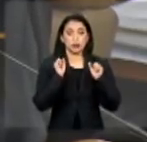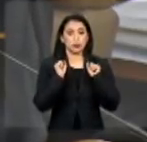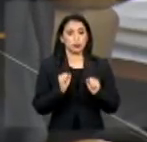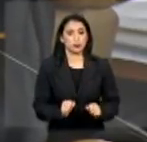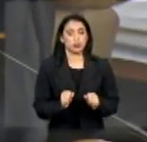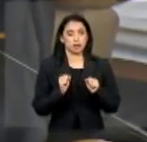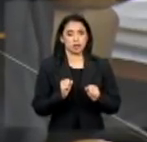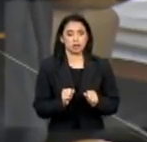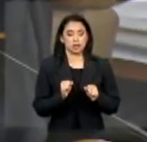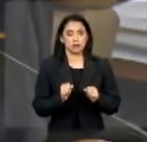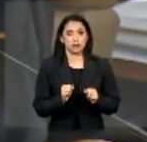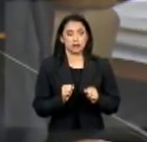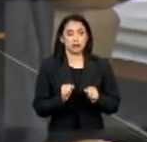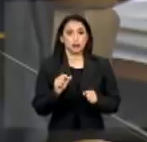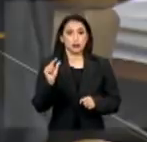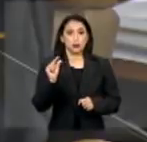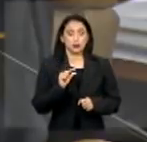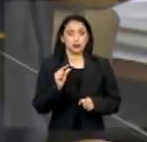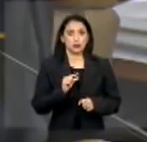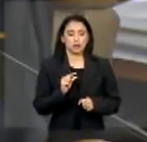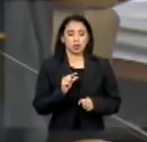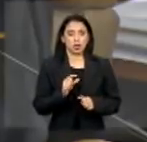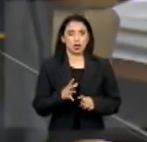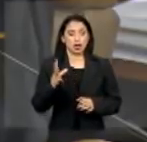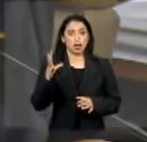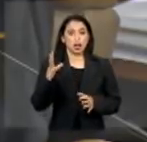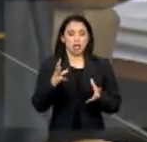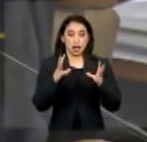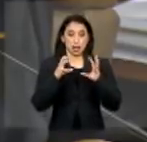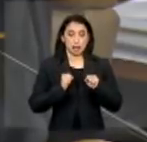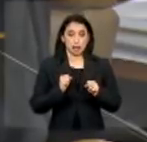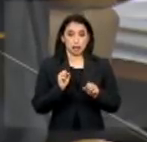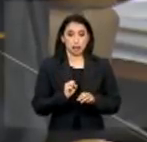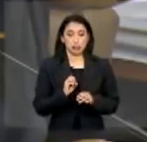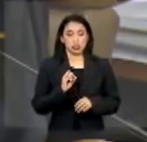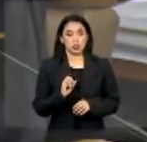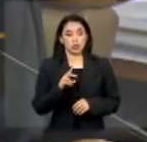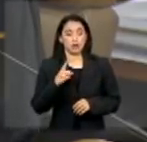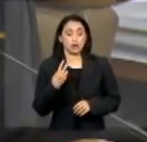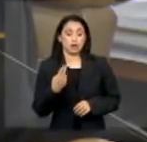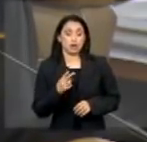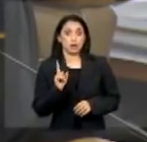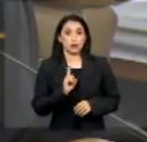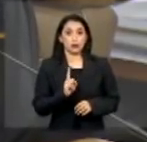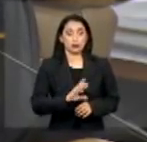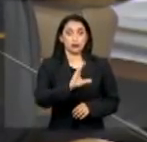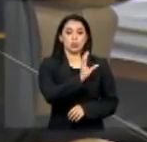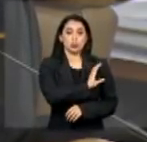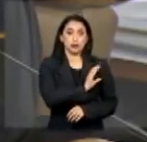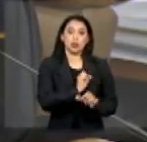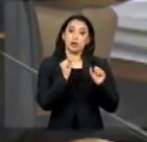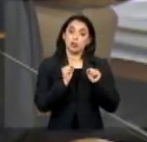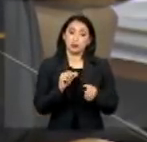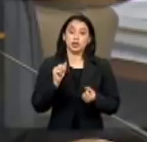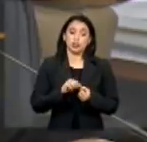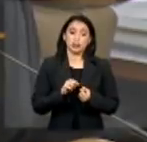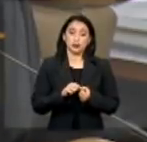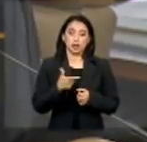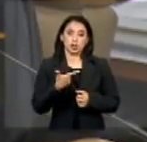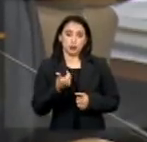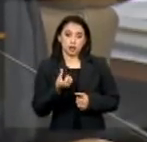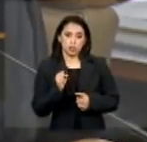esse escopo eventual adoção ou não de postura colaborativa podia tê lo feito em 2008